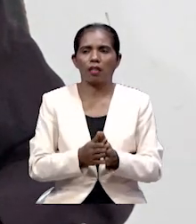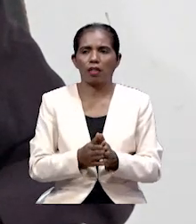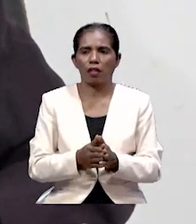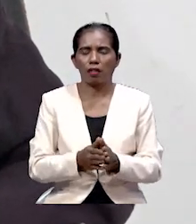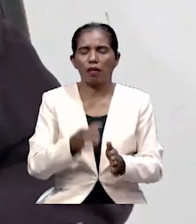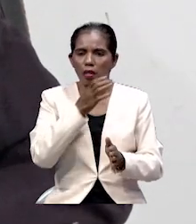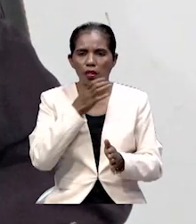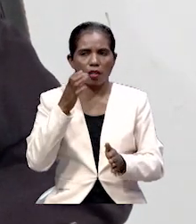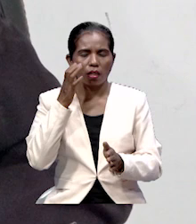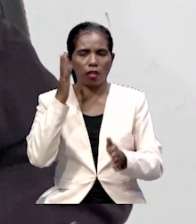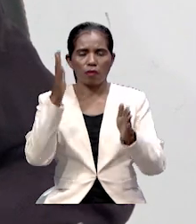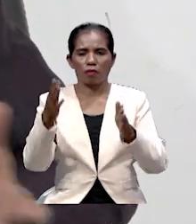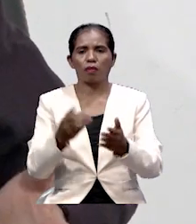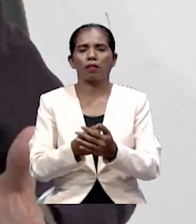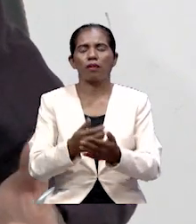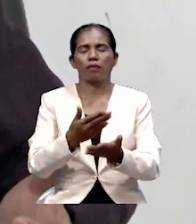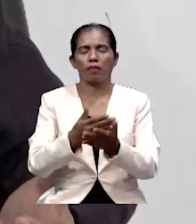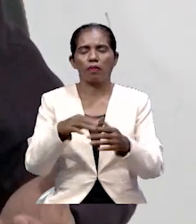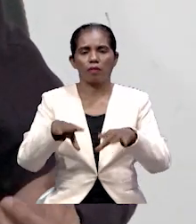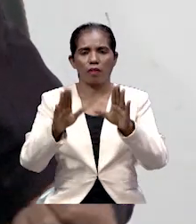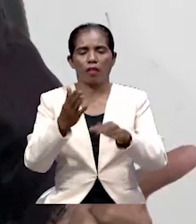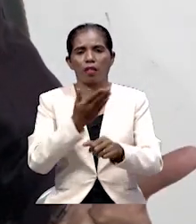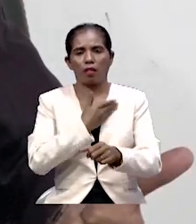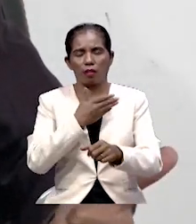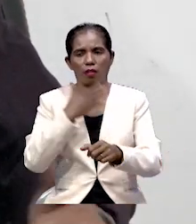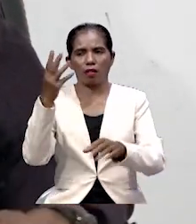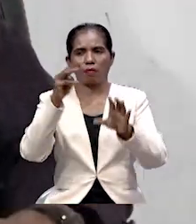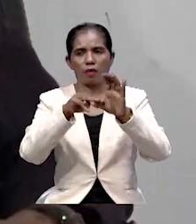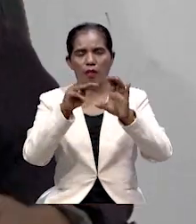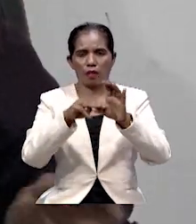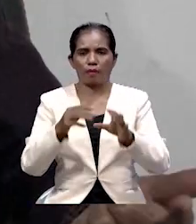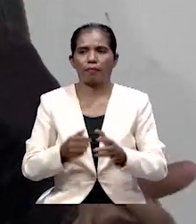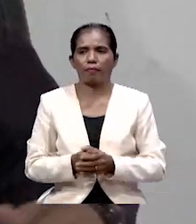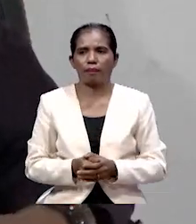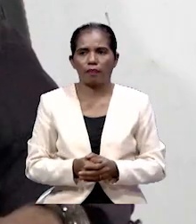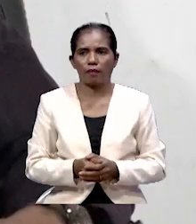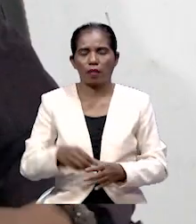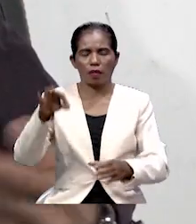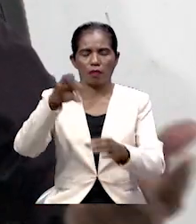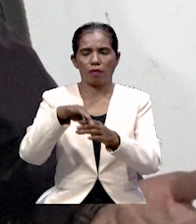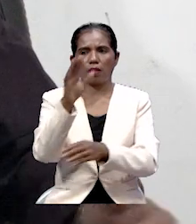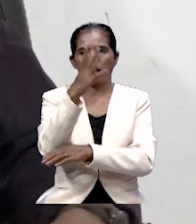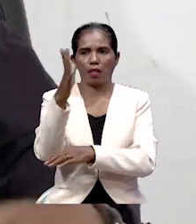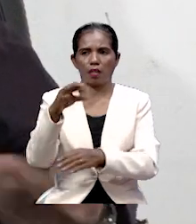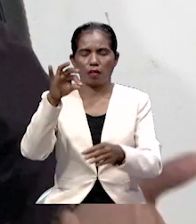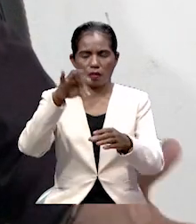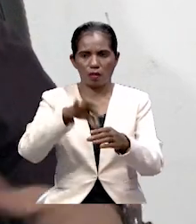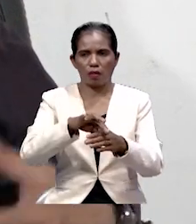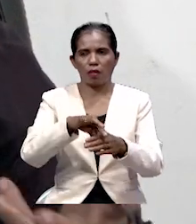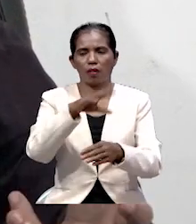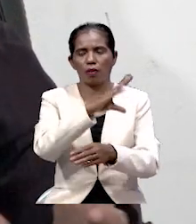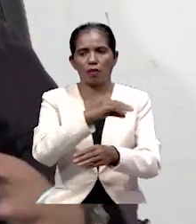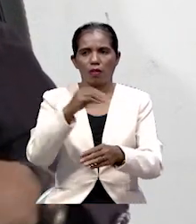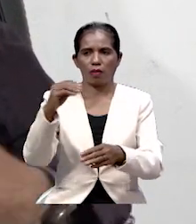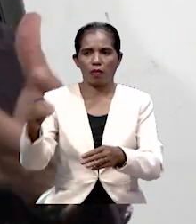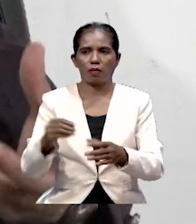agricultura ita ini bel nipoling asia merkado. Por exemplo, ita investe ba kuda ai garo, kuda ai kameli, kuda vanili, kuda coklat,